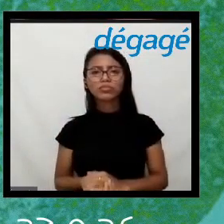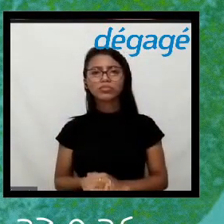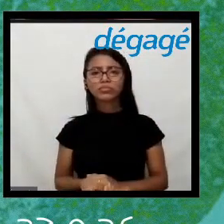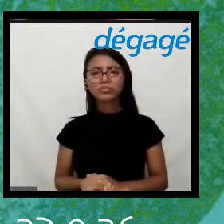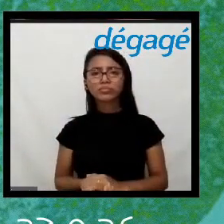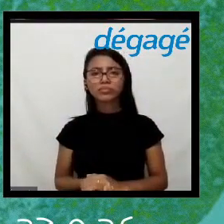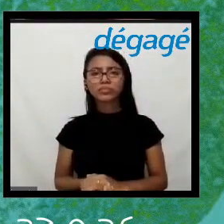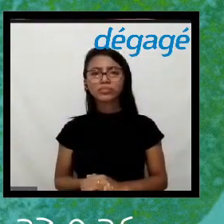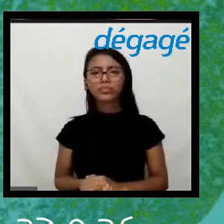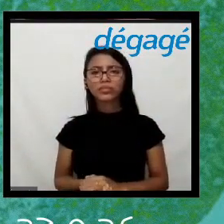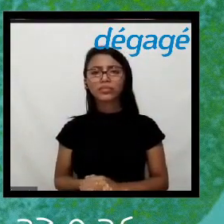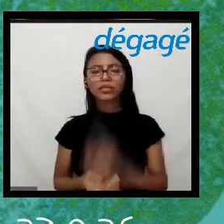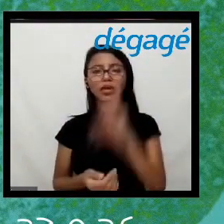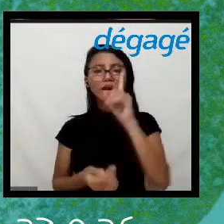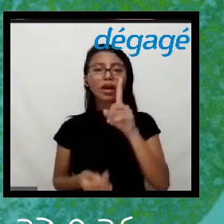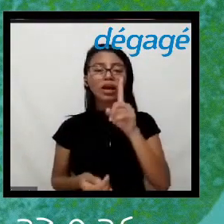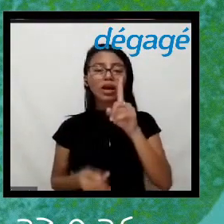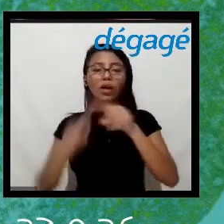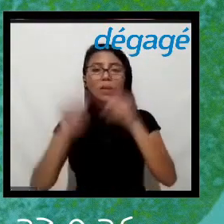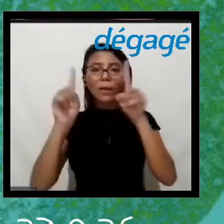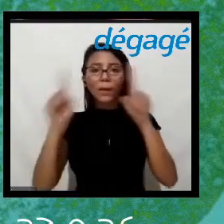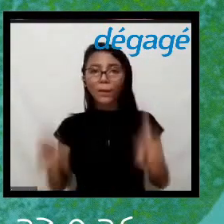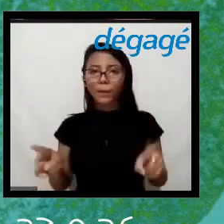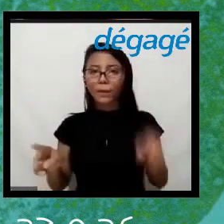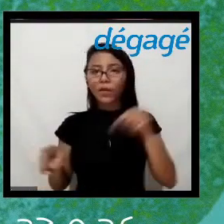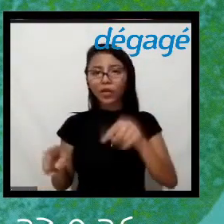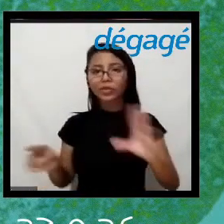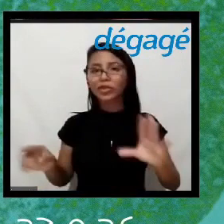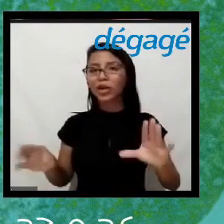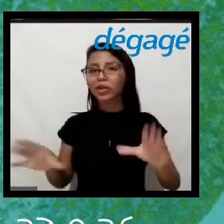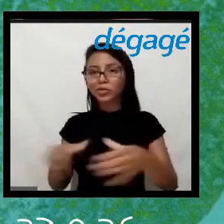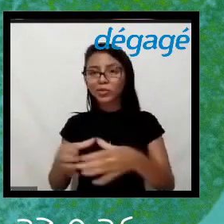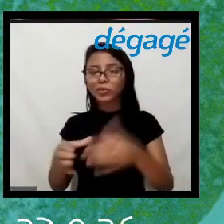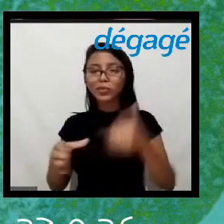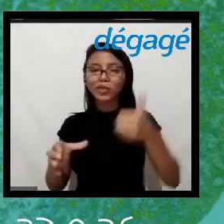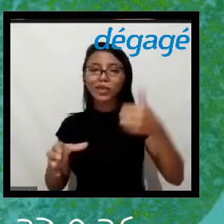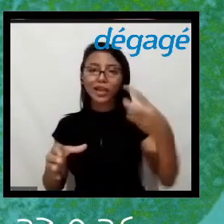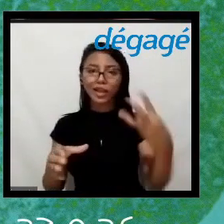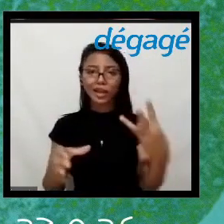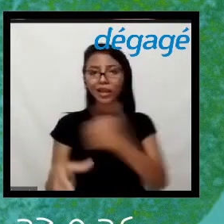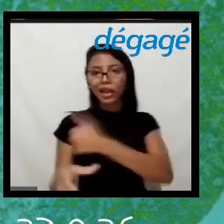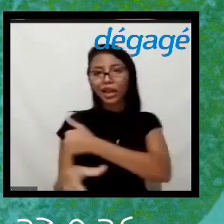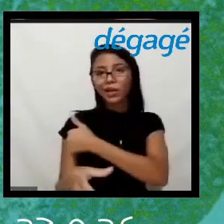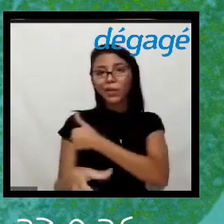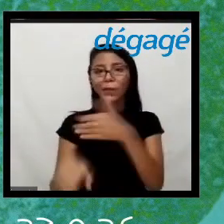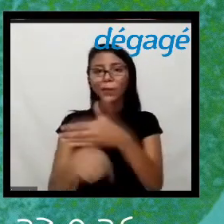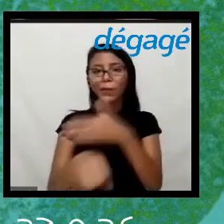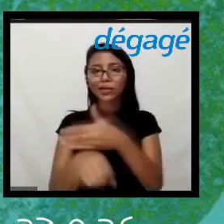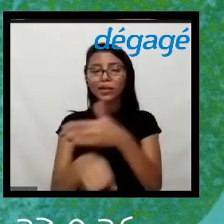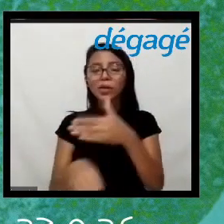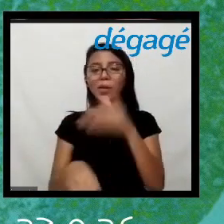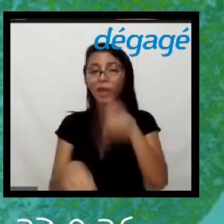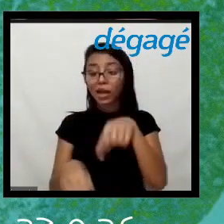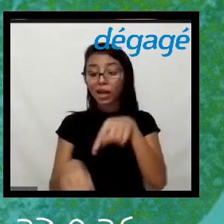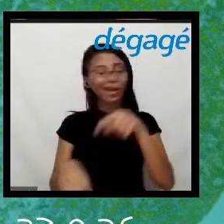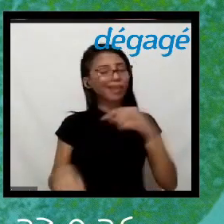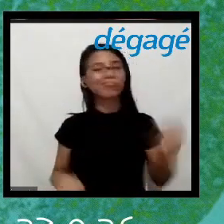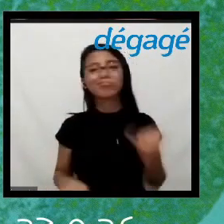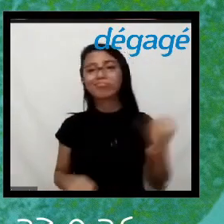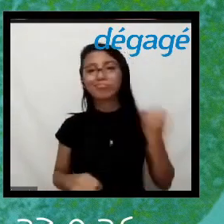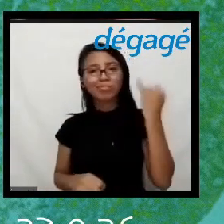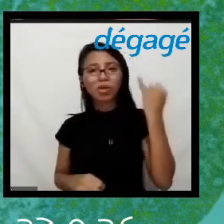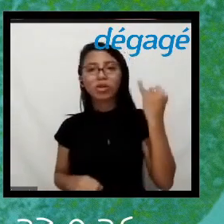É um projeto realmente muito importante. E é um pouco sobre isso que eu falo na minha dissertação de